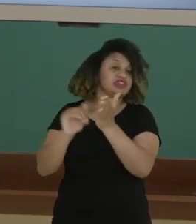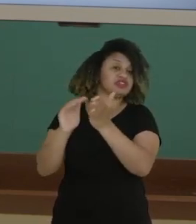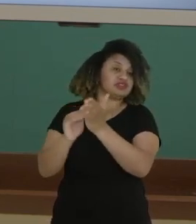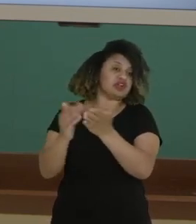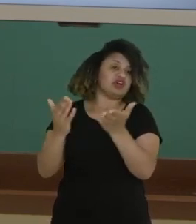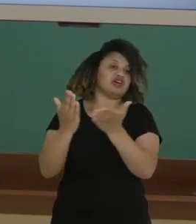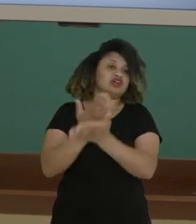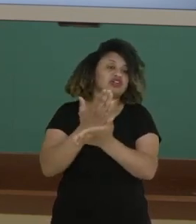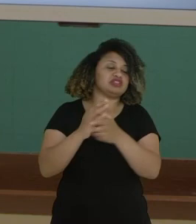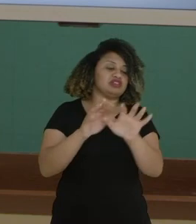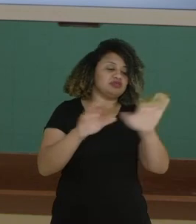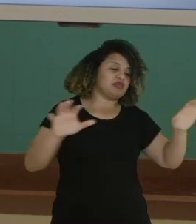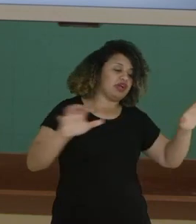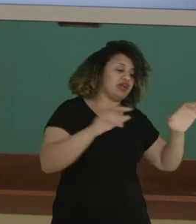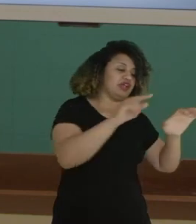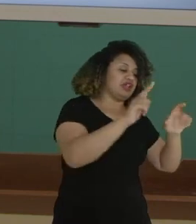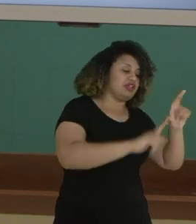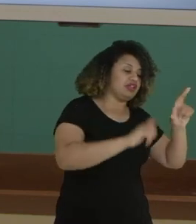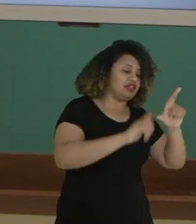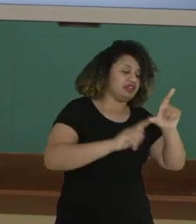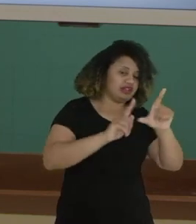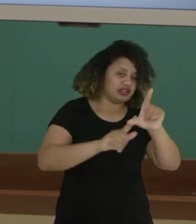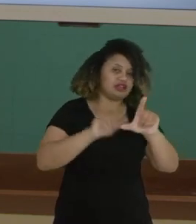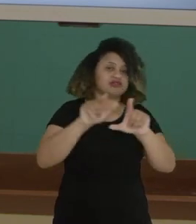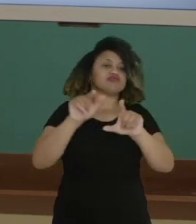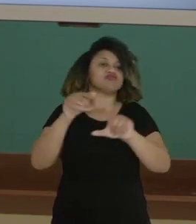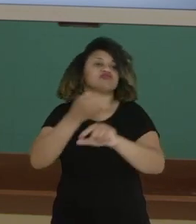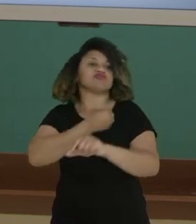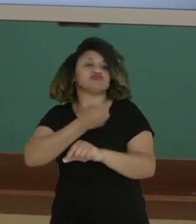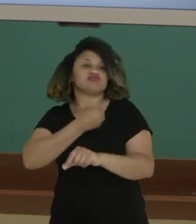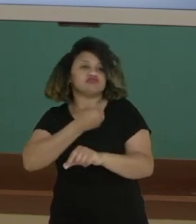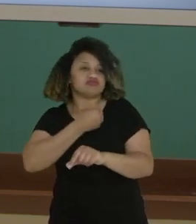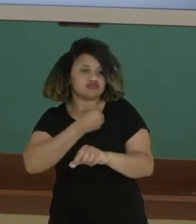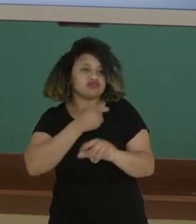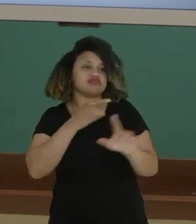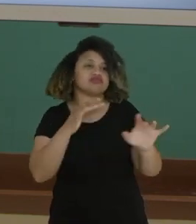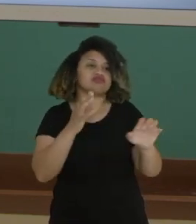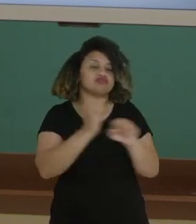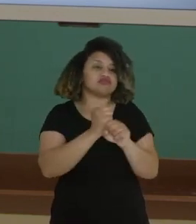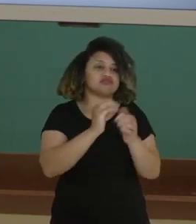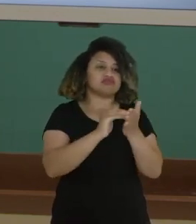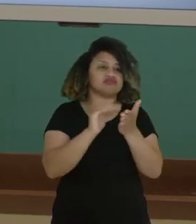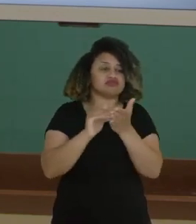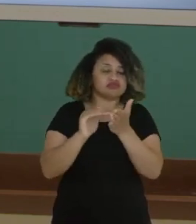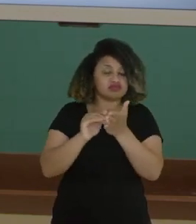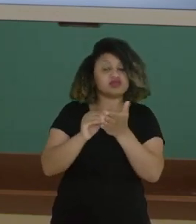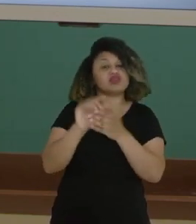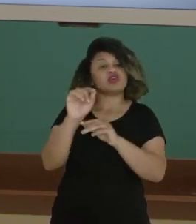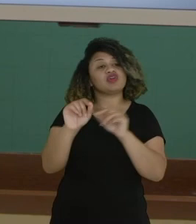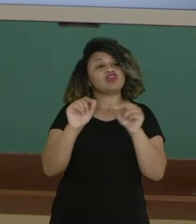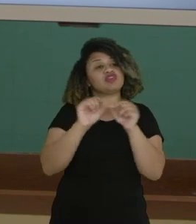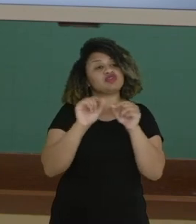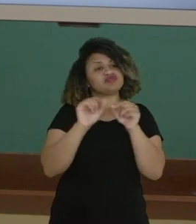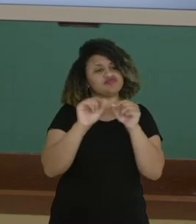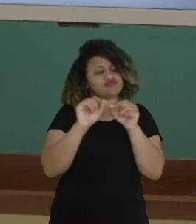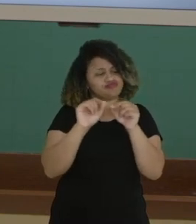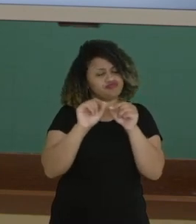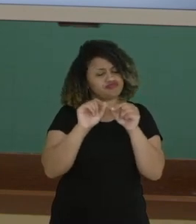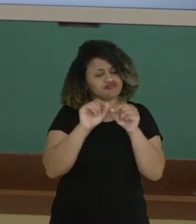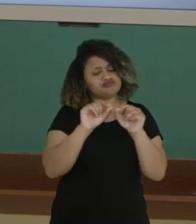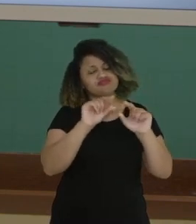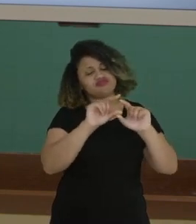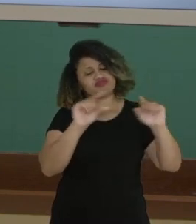separar letra para um lado, número para o outro. 2y, 3y, eu só baixei aqui, copiei, Ctrl C, Ctrl